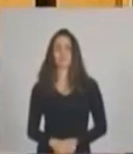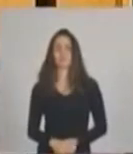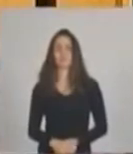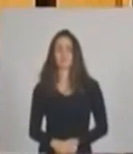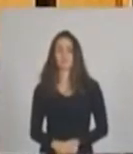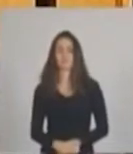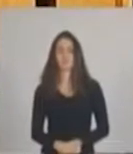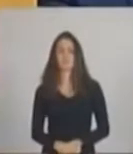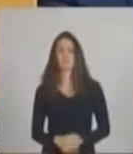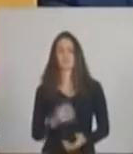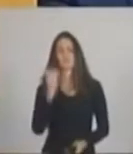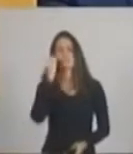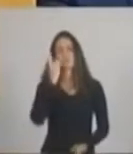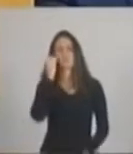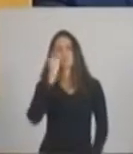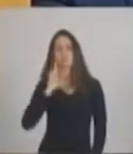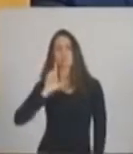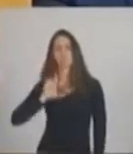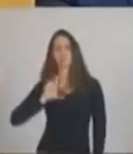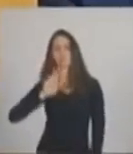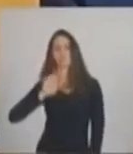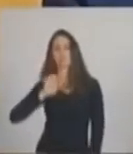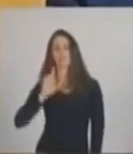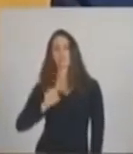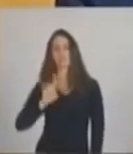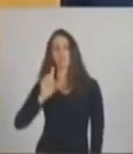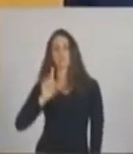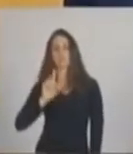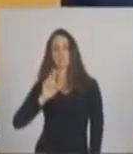Deputado Luiz Durão. Tá bom.